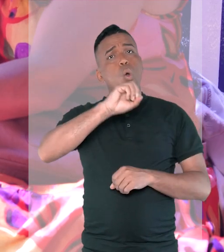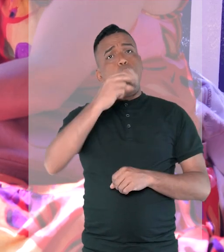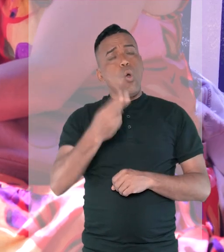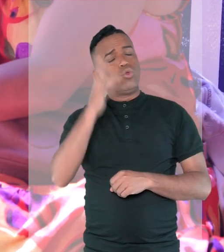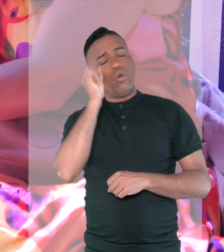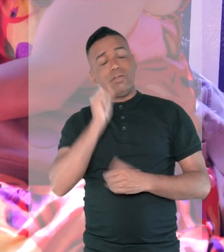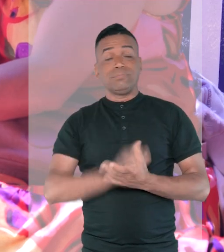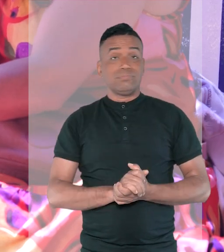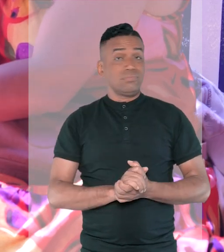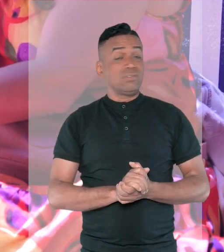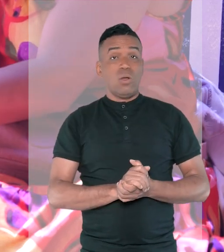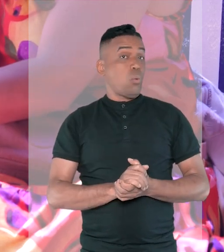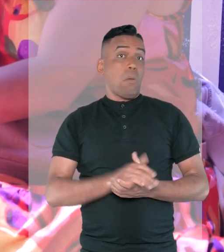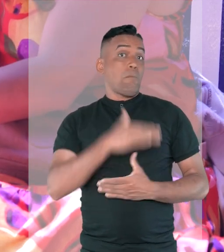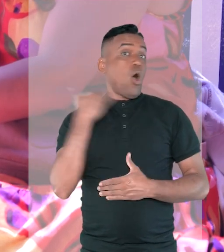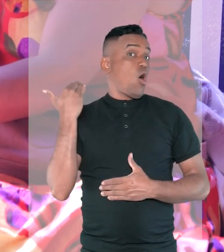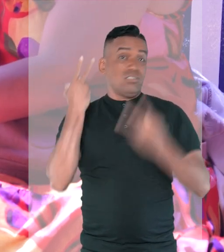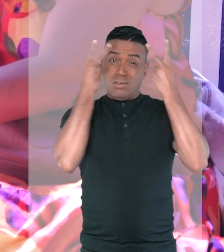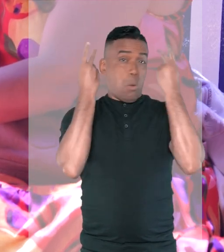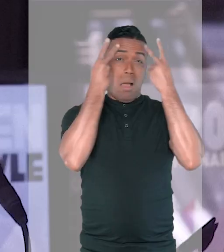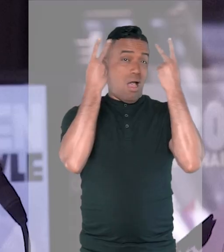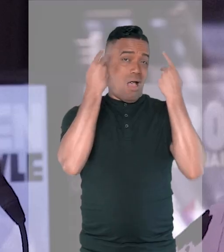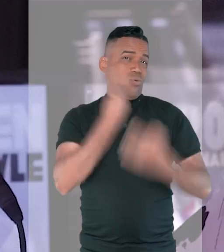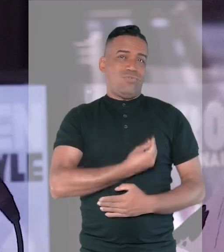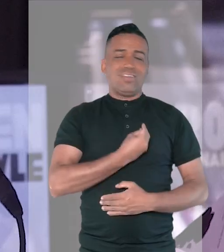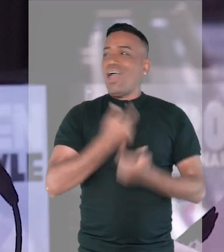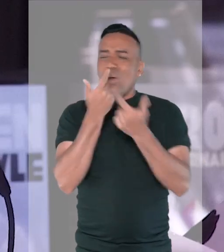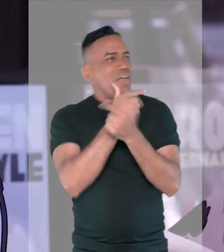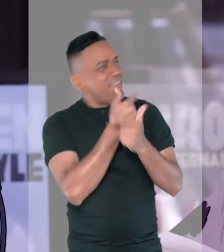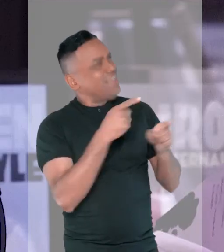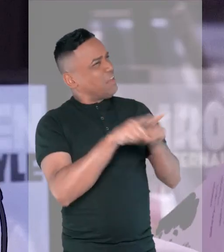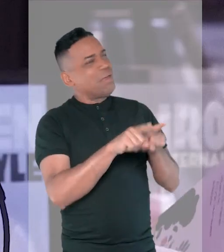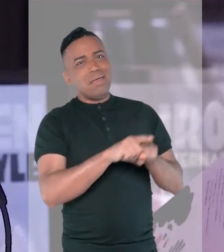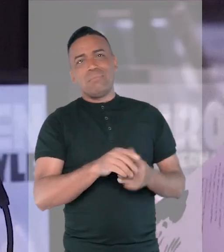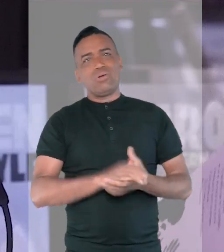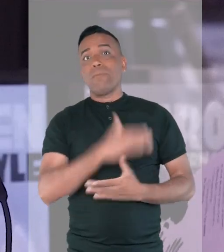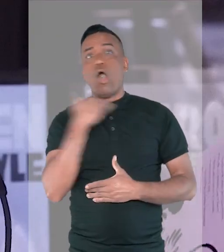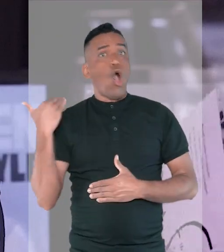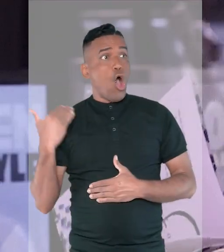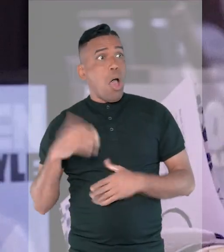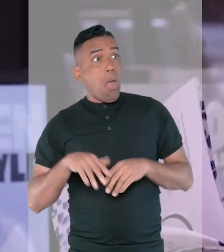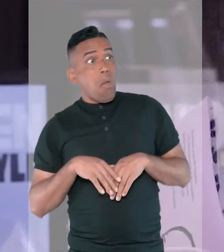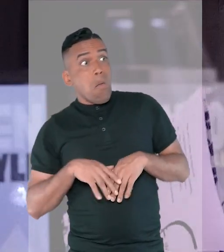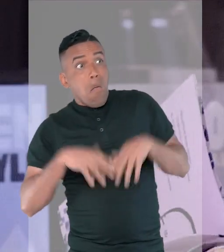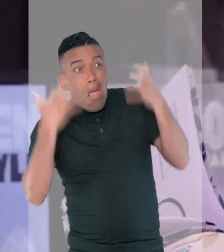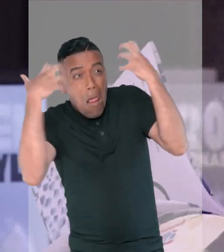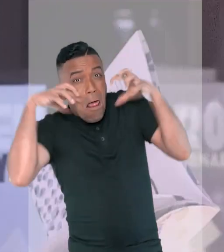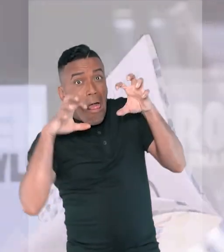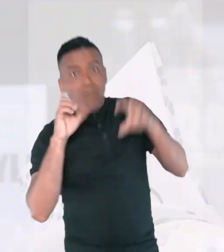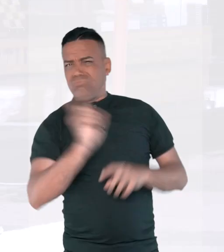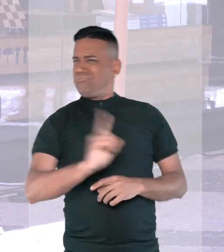dormir. A morte, assim como ir ao banheiro, é uma parte da vida. Eu ri também. A morte não parecia tão